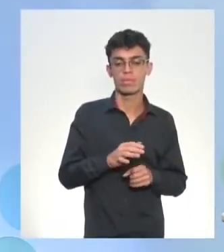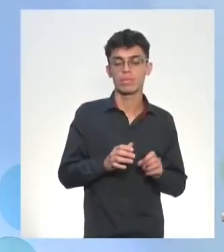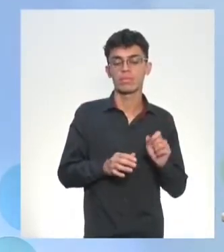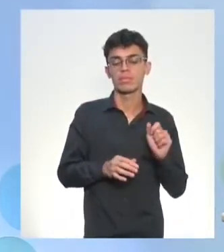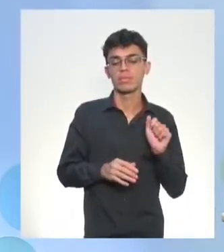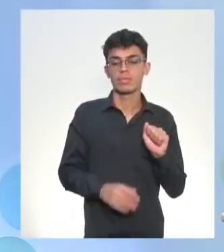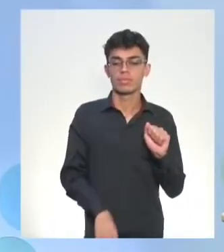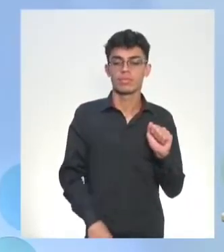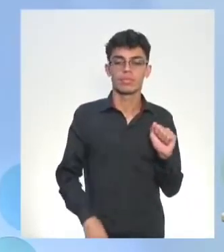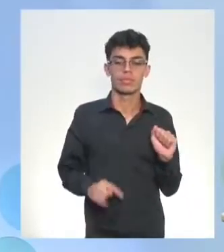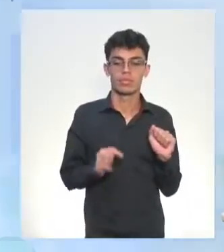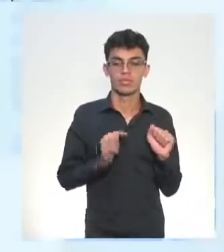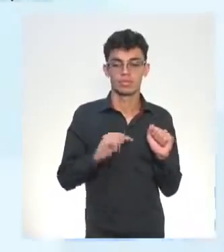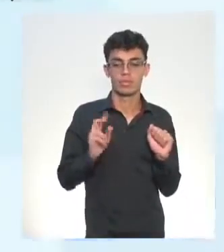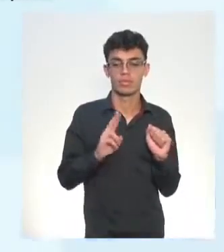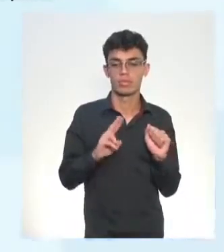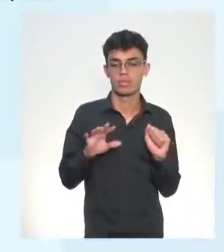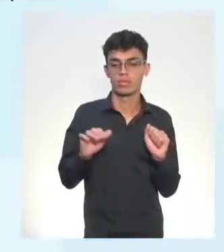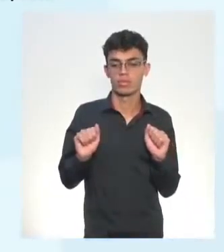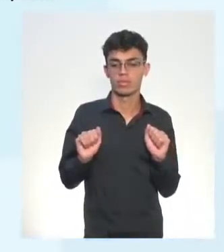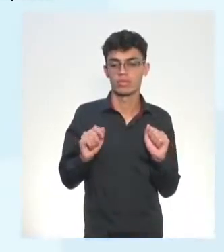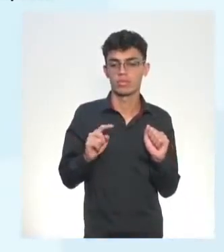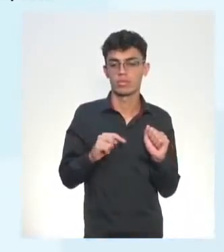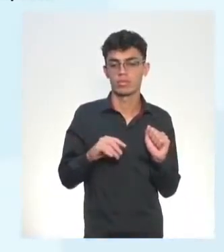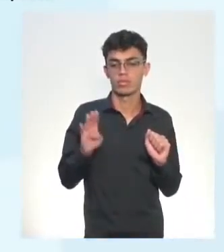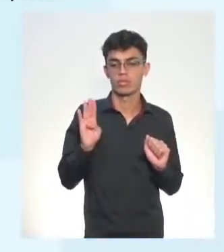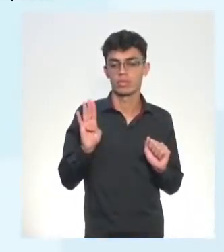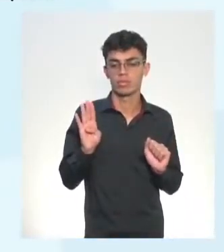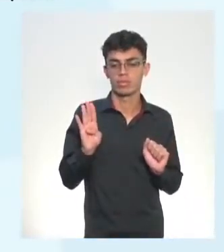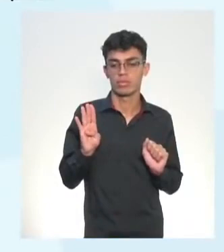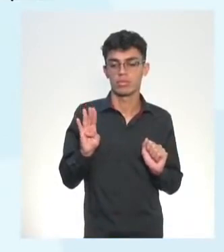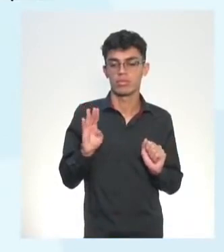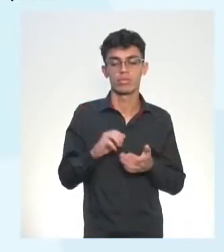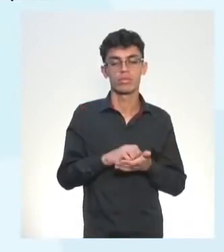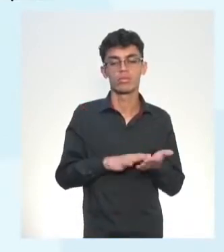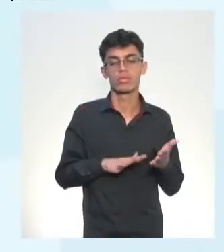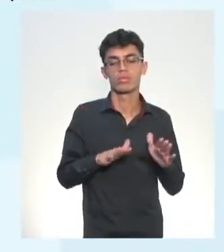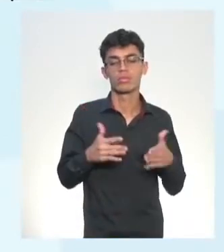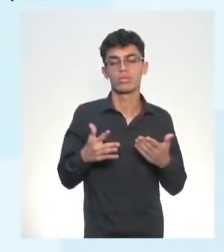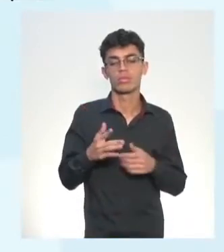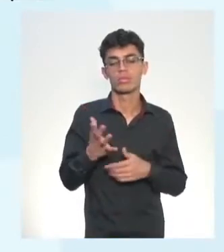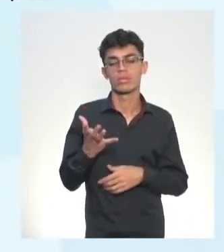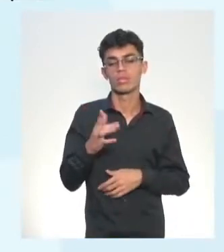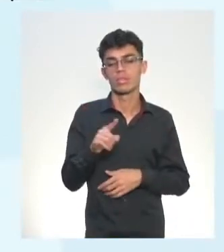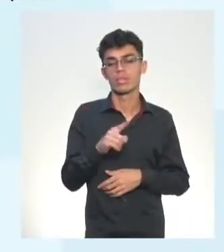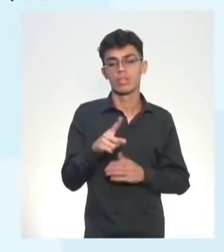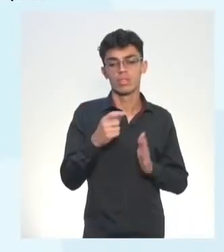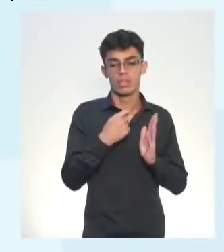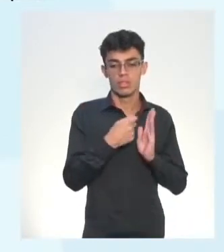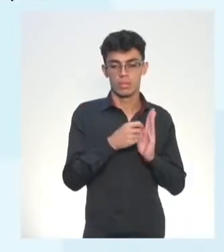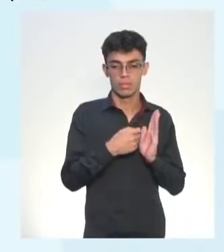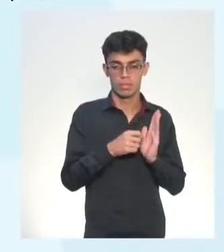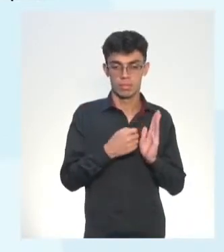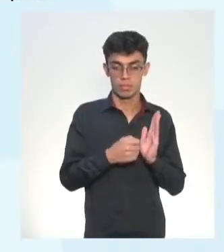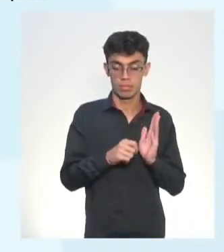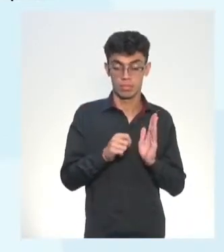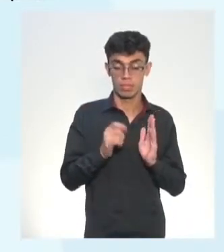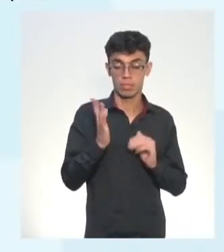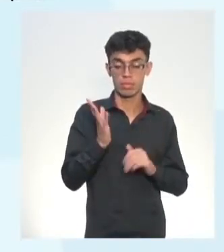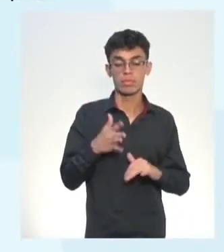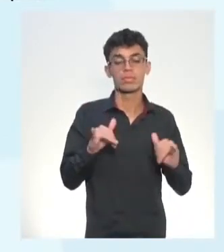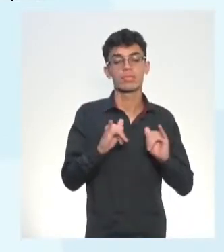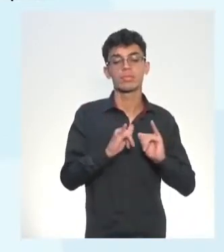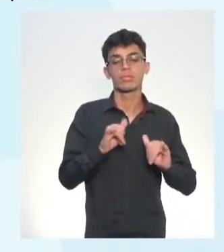tá bom? Vamos considerar esse A e esse B. E agora o exercício é o seguinte. Eu quero que você escreva, diante daquilo que eu